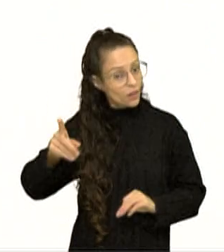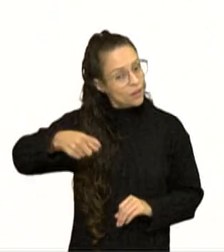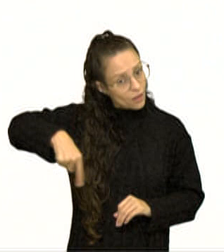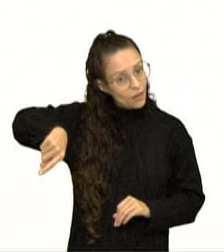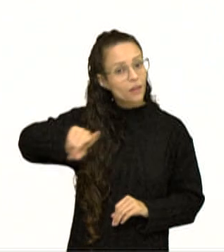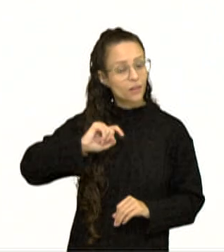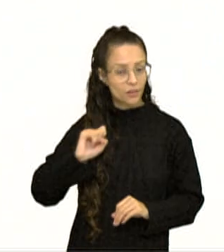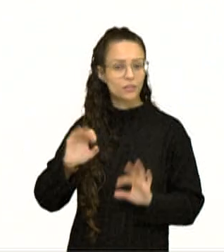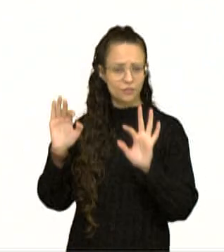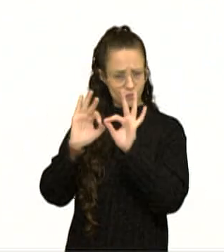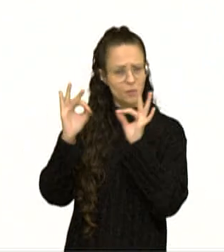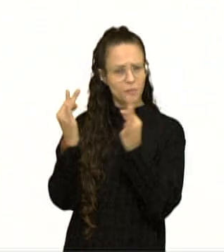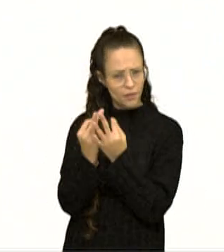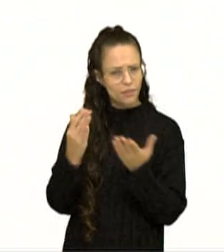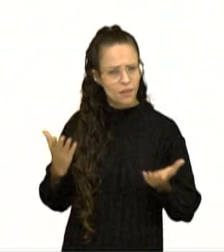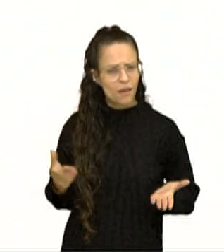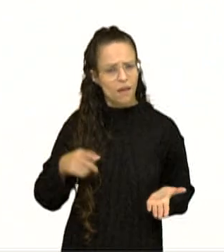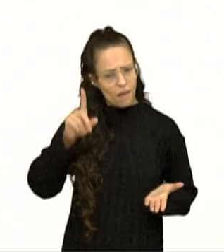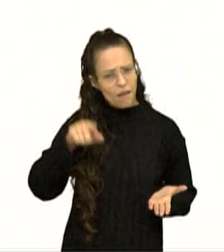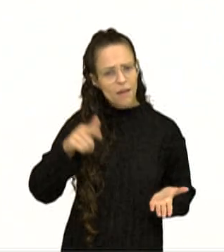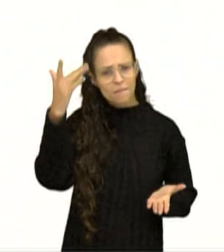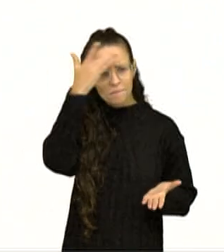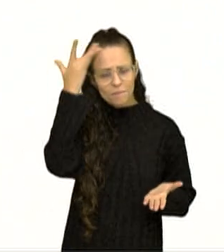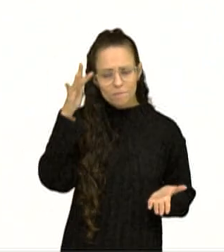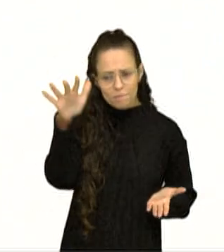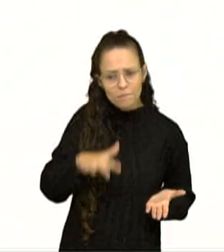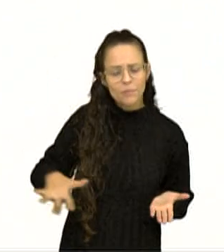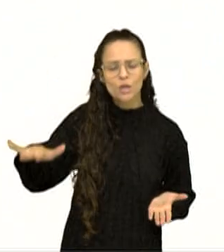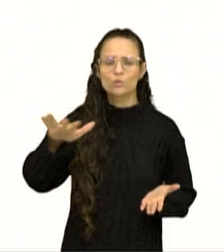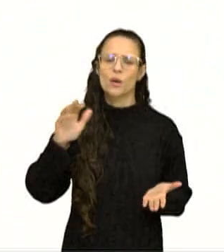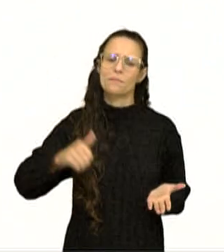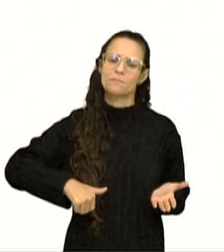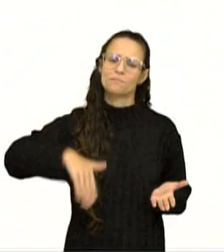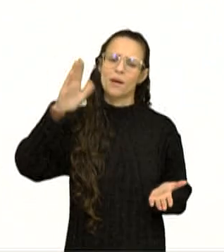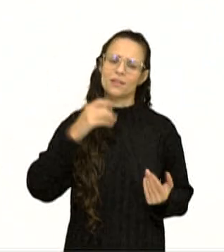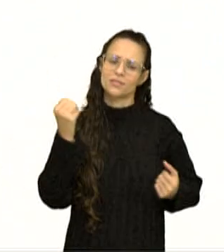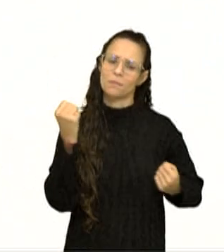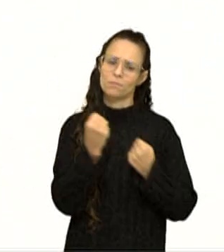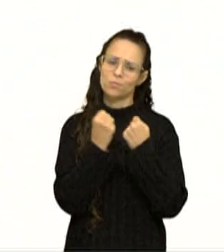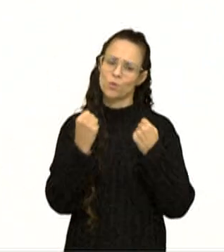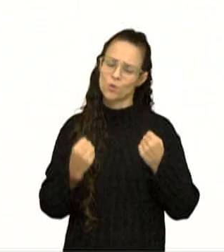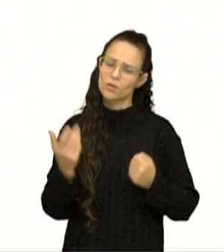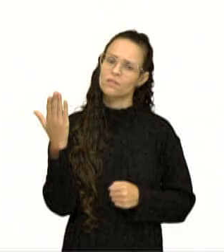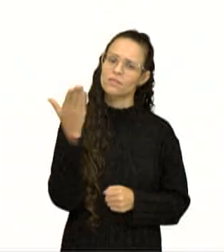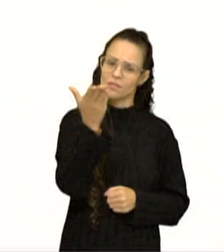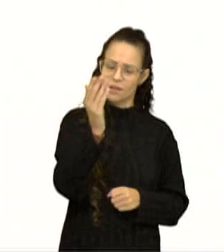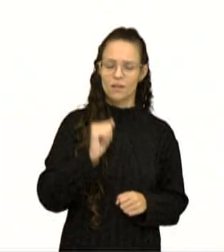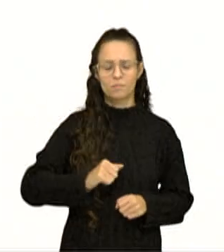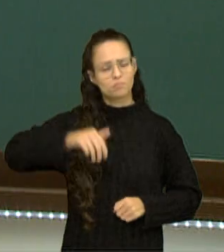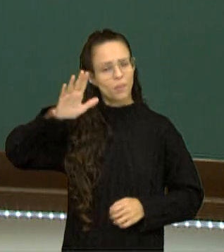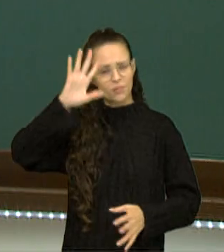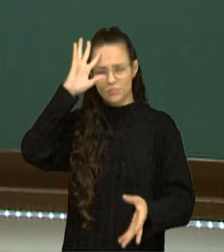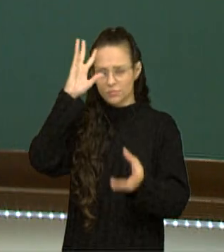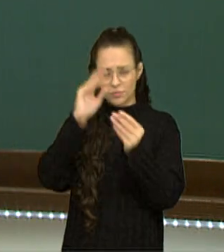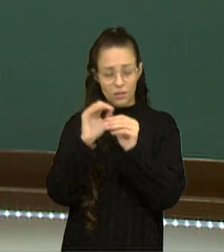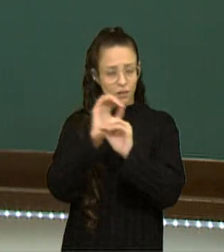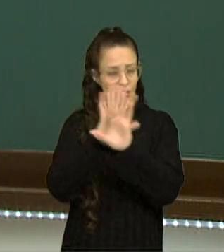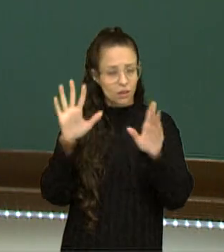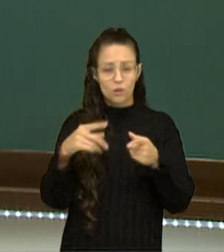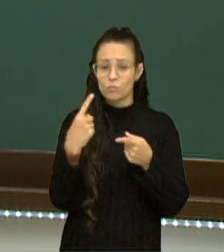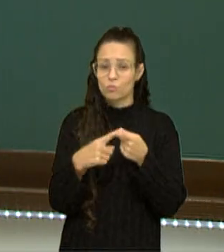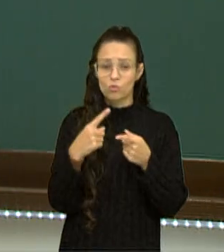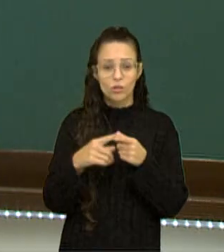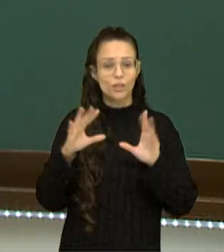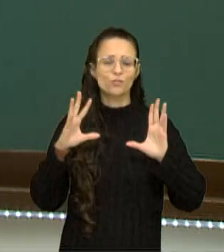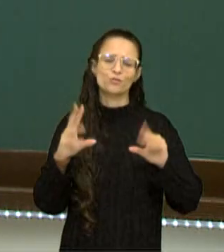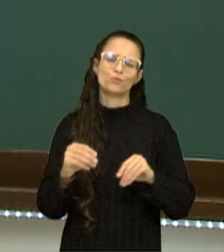né, a família, elas são as pessoas ali que mais vão te apoiar, que mais vão te entender. Afinal, todo mundo que